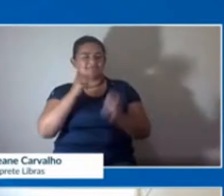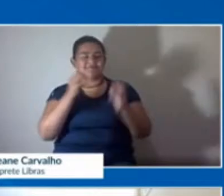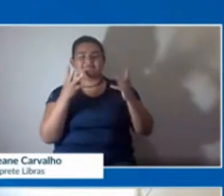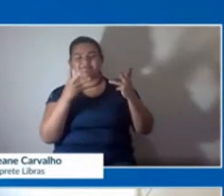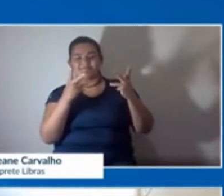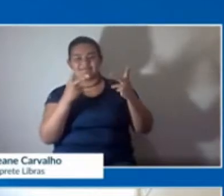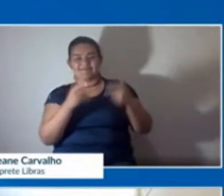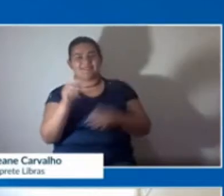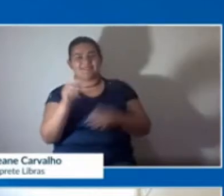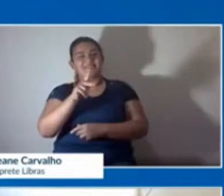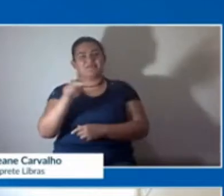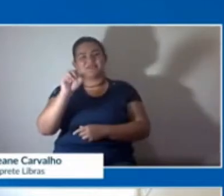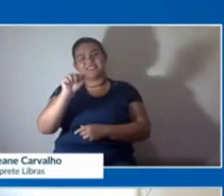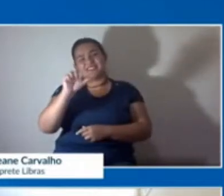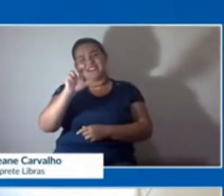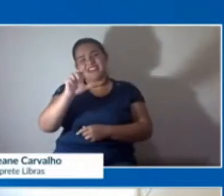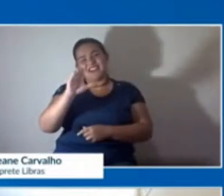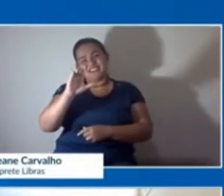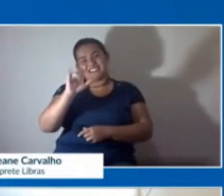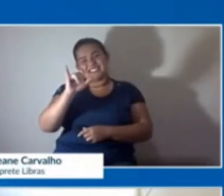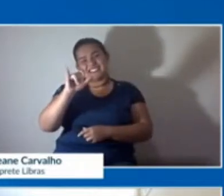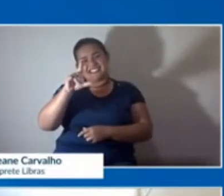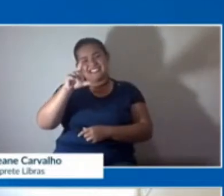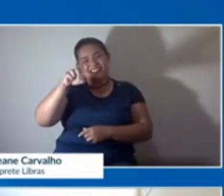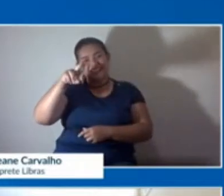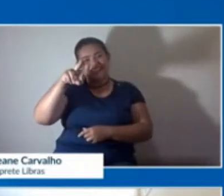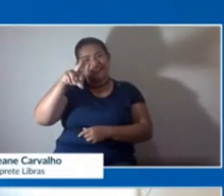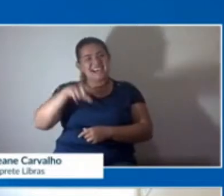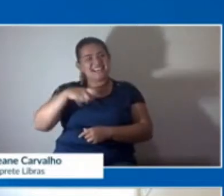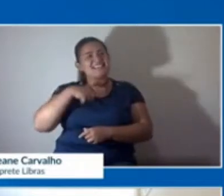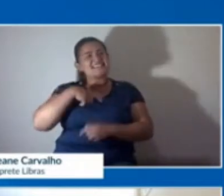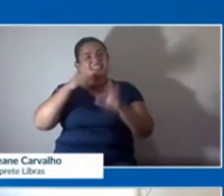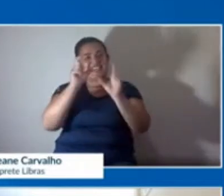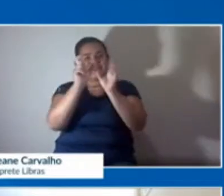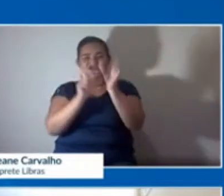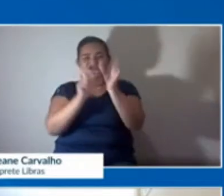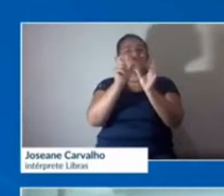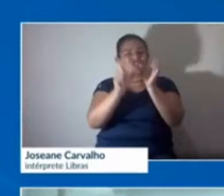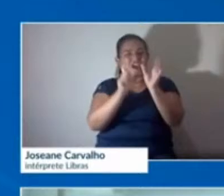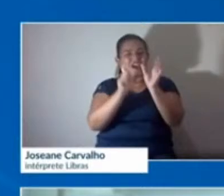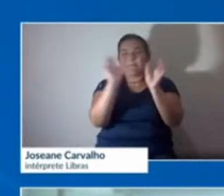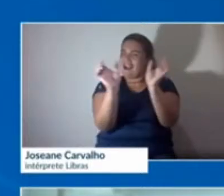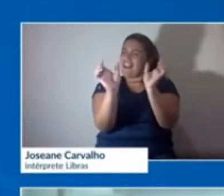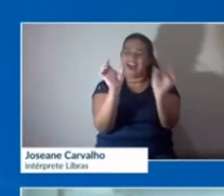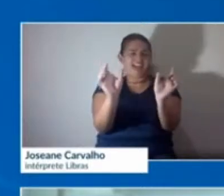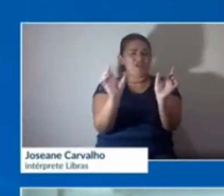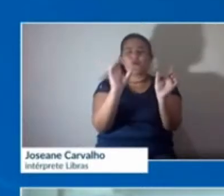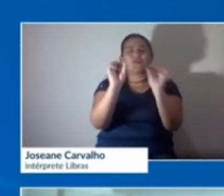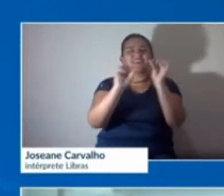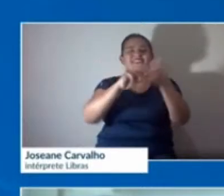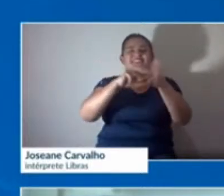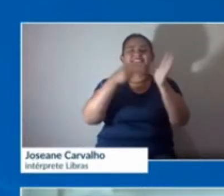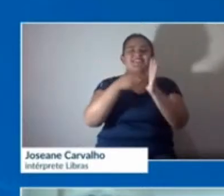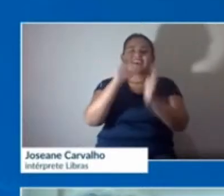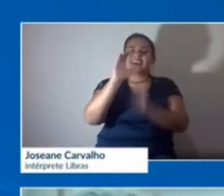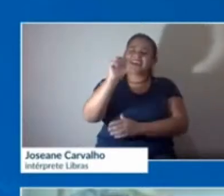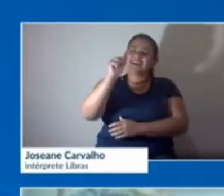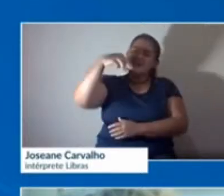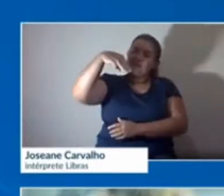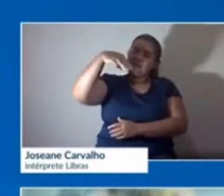professora Alcilene? Até na nomenclatura, as mulheres são meio excluídas, né? Por que é cameraman?